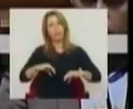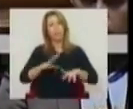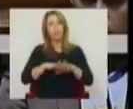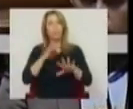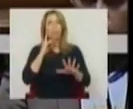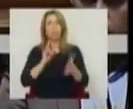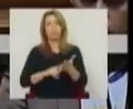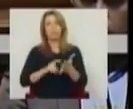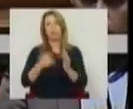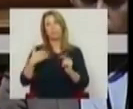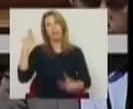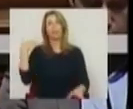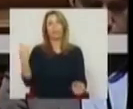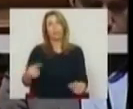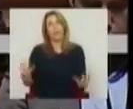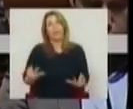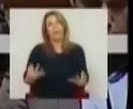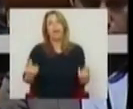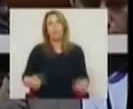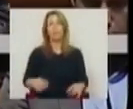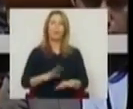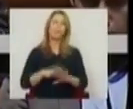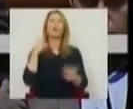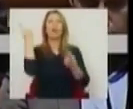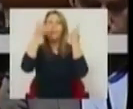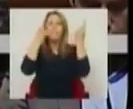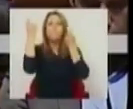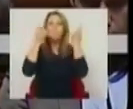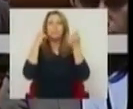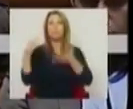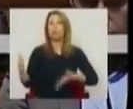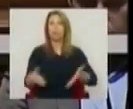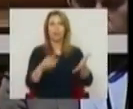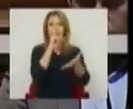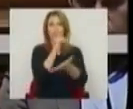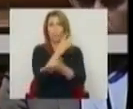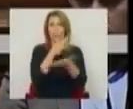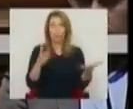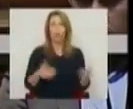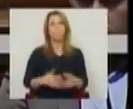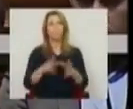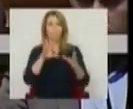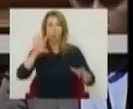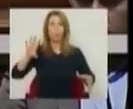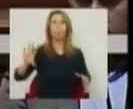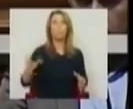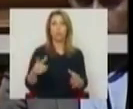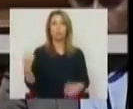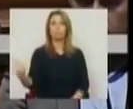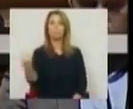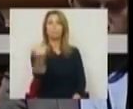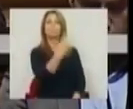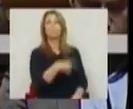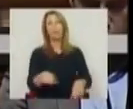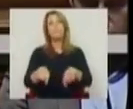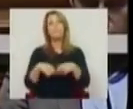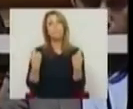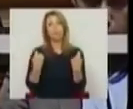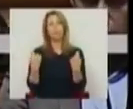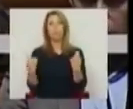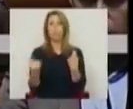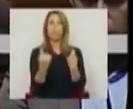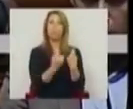anteriormente acontecia, de falta de reflexão estratégica no país, em que cada partido